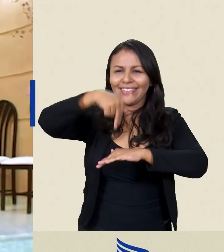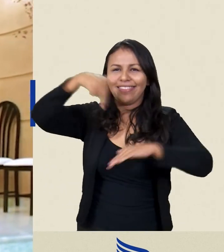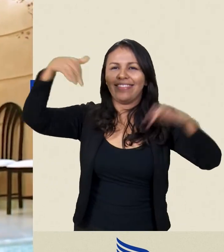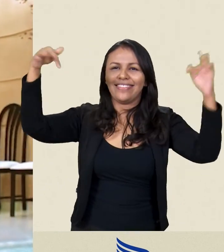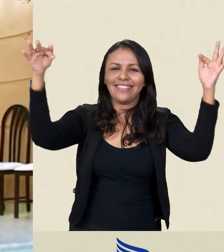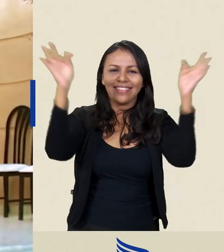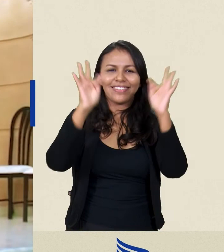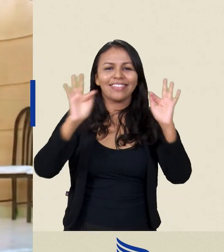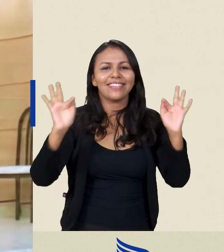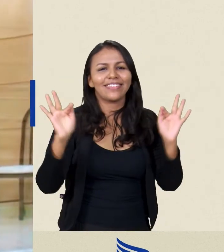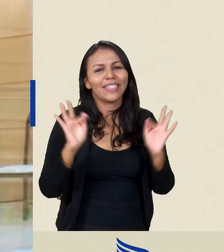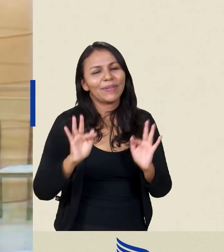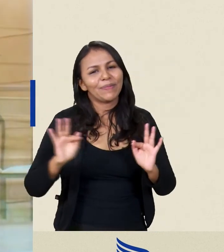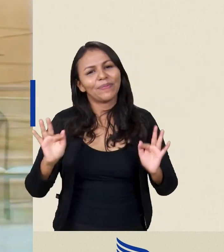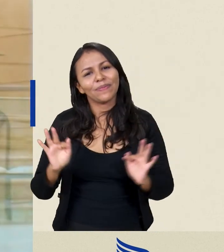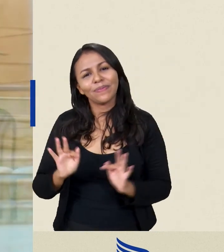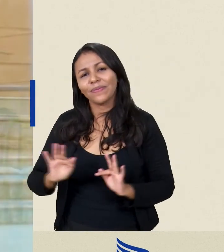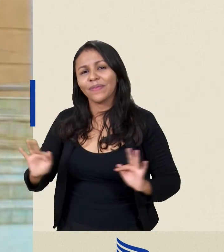ressurreição.